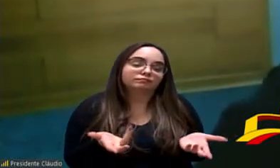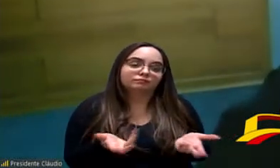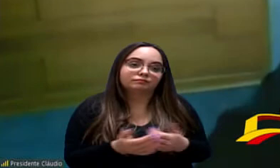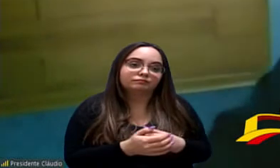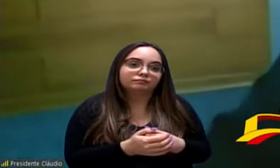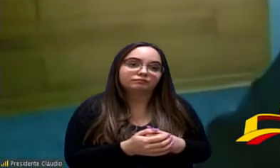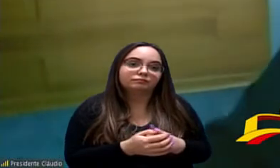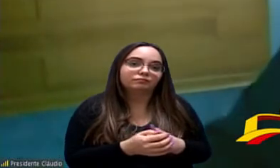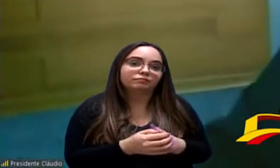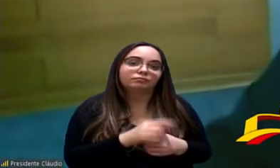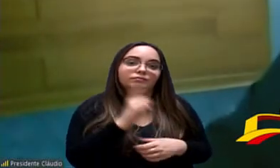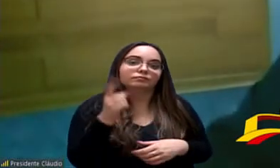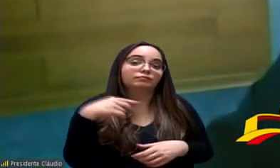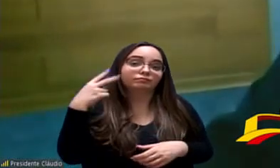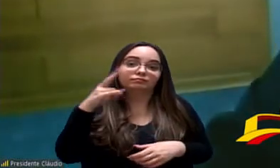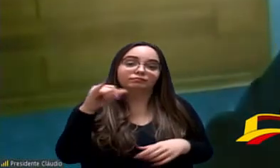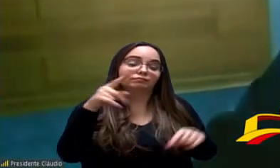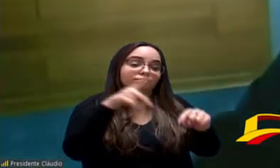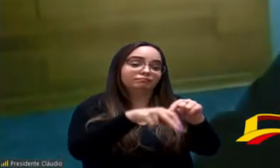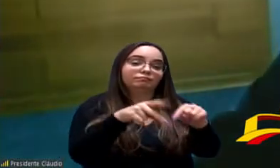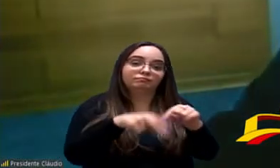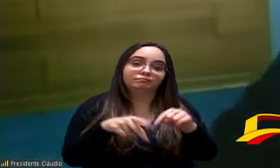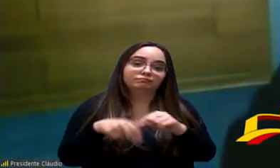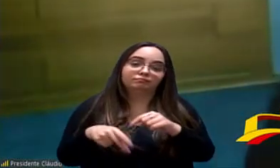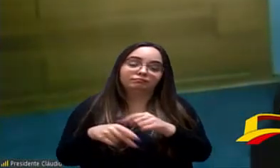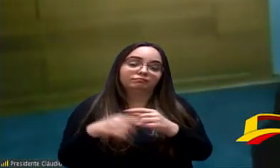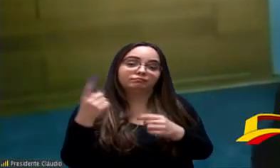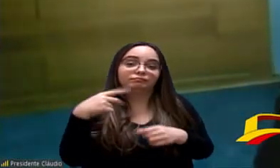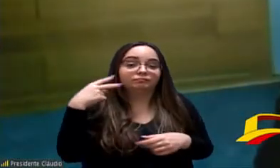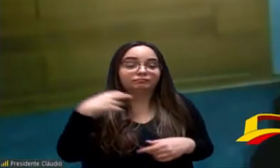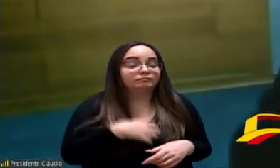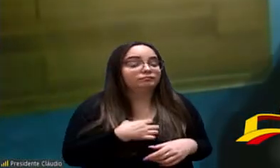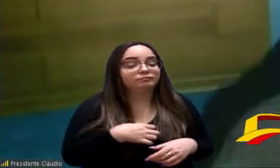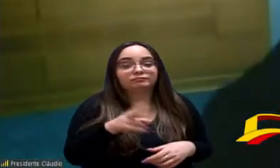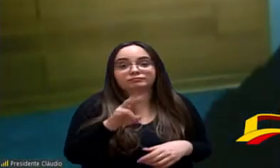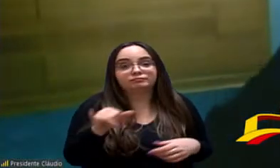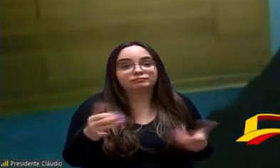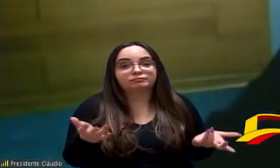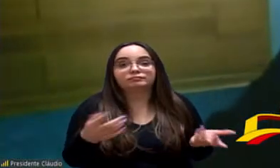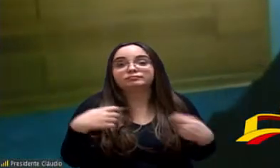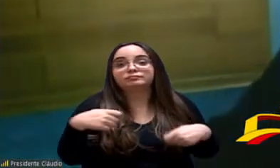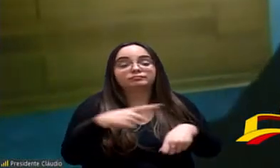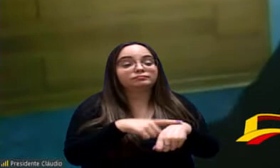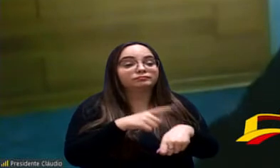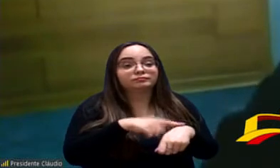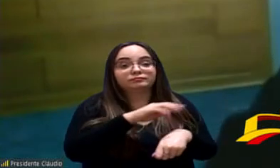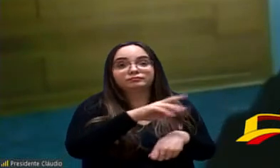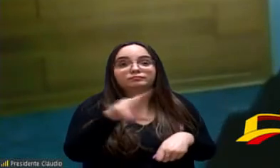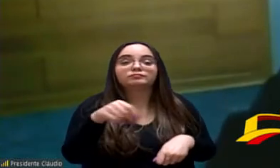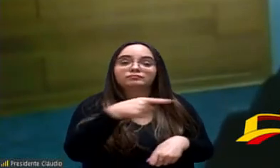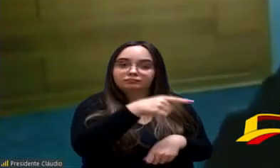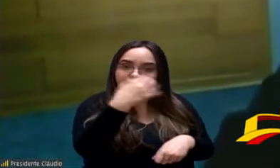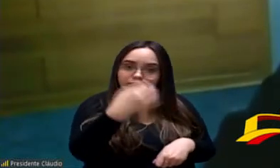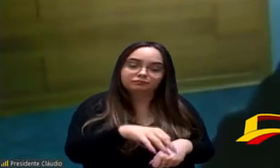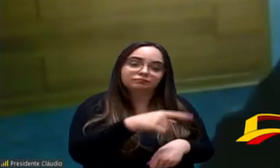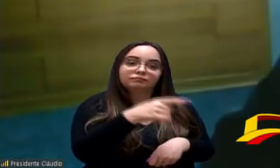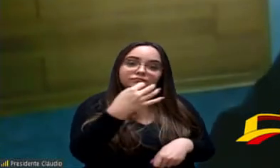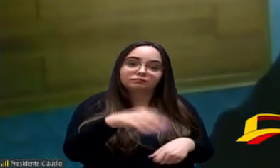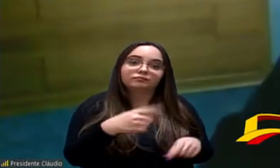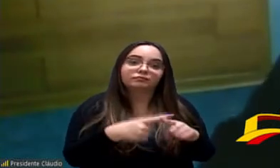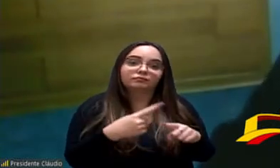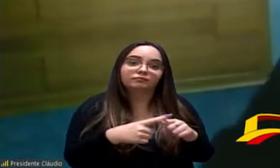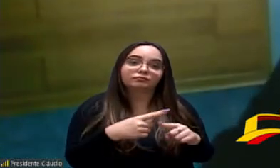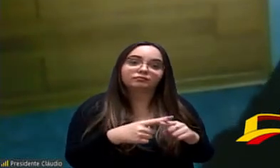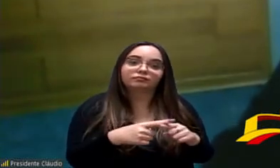aí o vereador vai ficar bravo comigo. Porque, veja só, se for para seguir reto, para dar espaço para todos, Vossa Excelência está correta. Porque Vossa